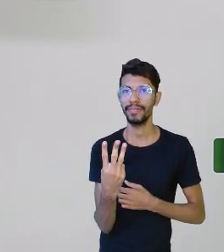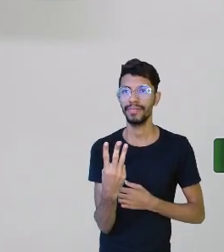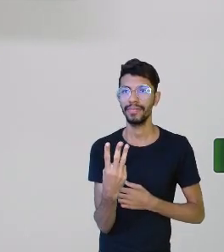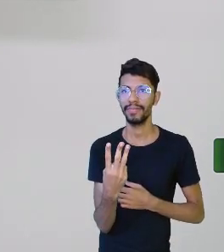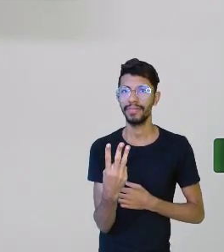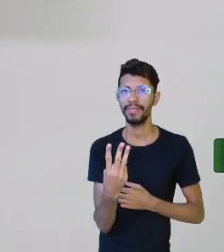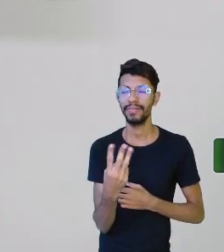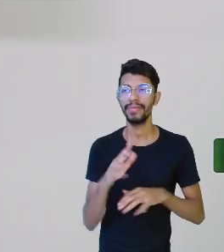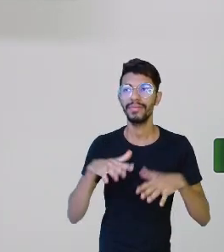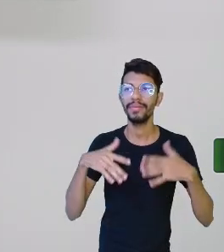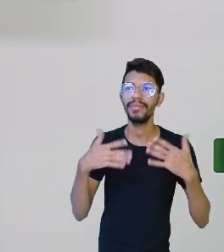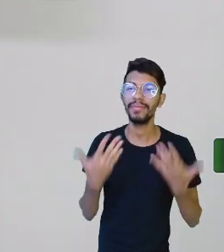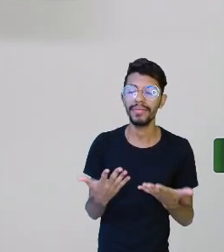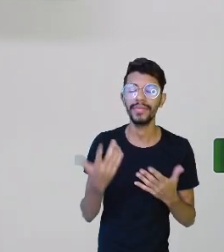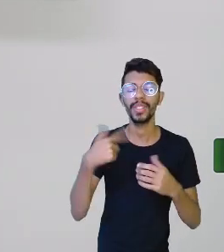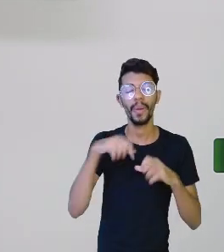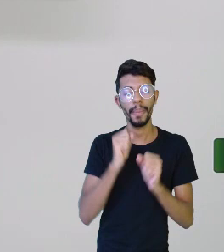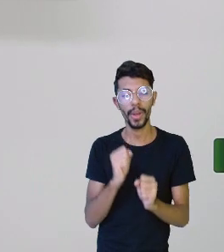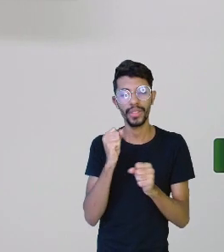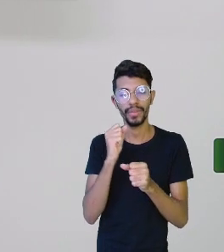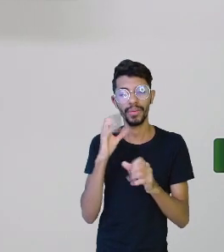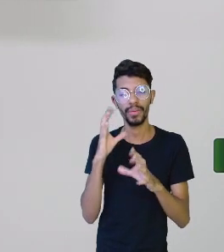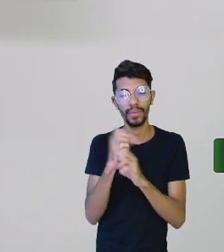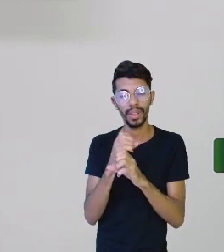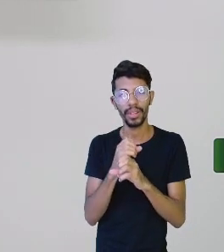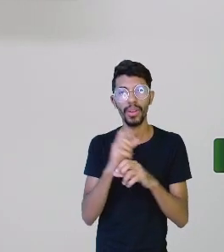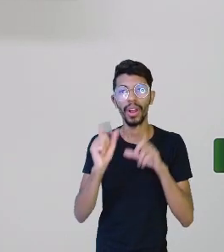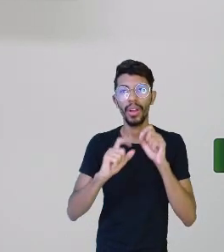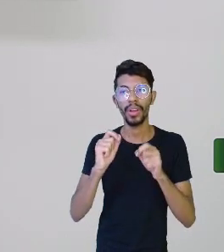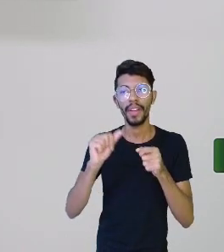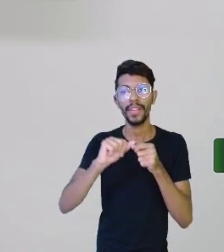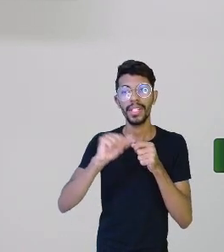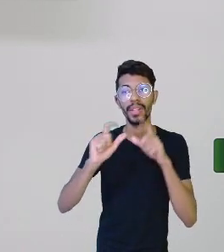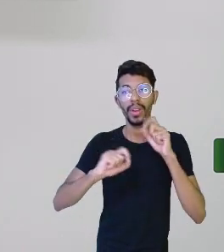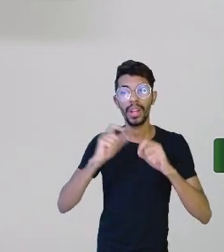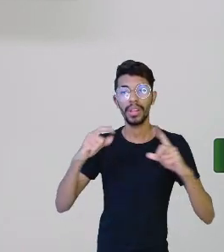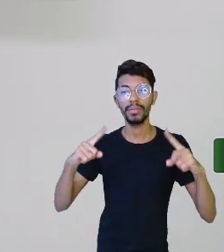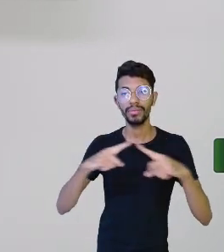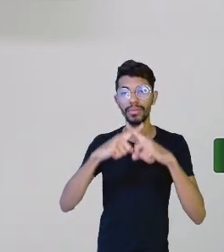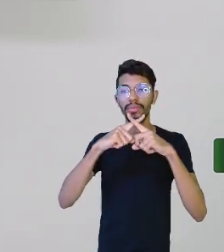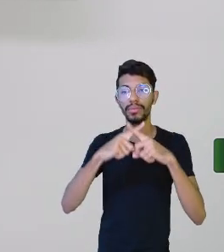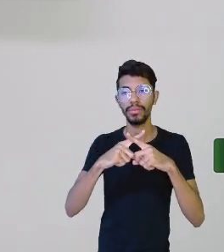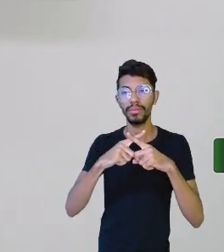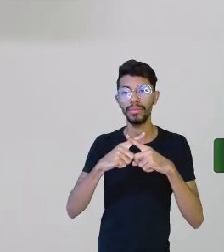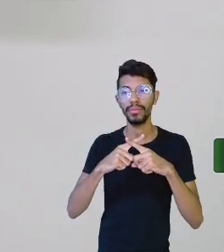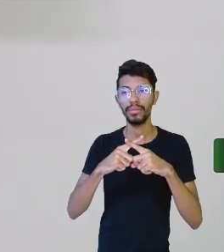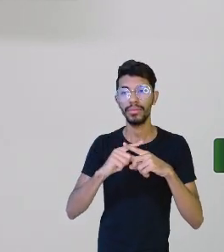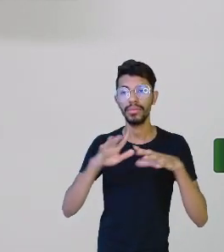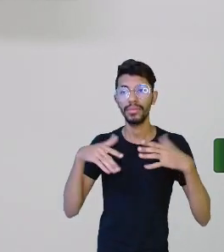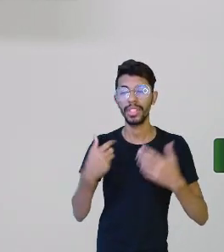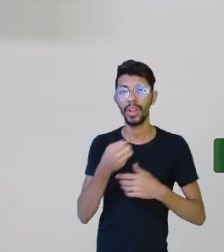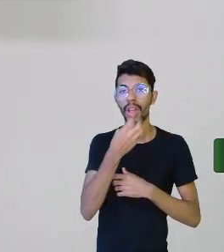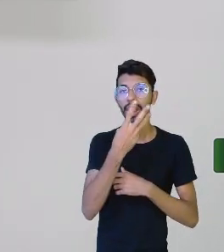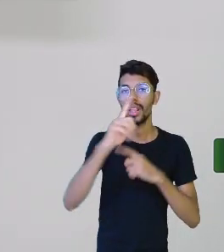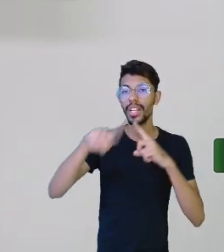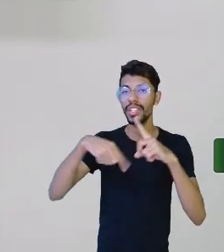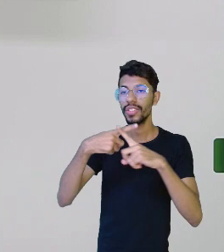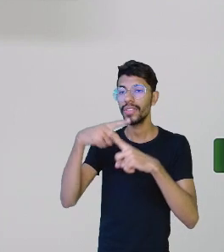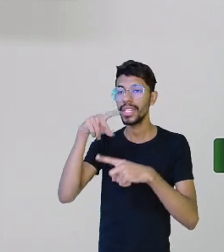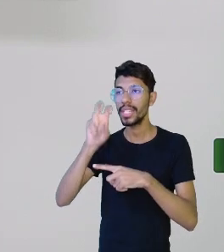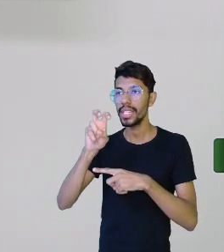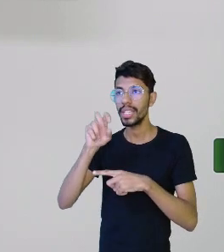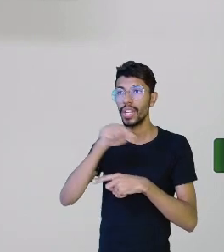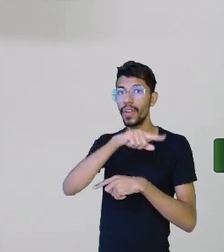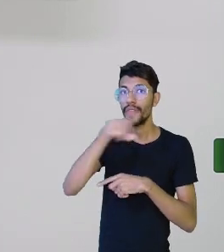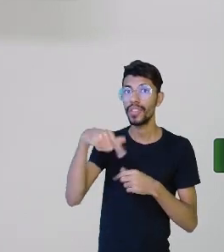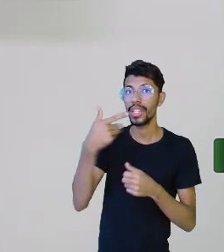eu posso calcular fazendo uma multiplicação. 3 vezes 5, vocês